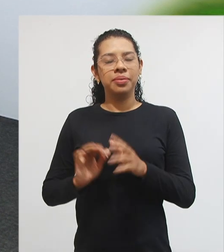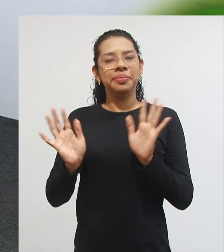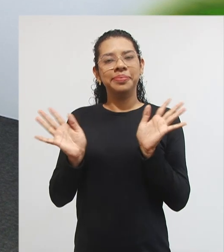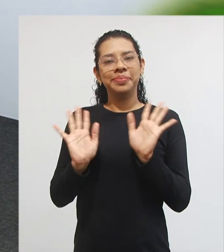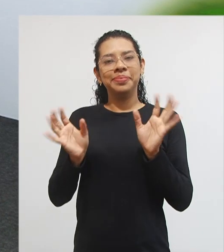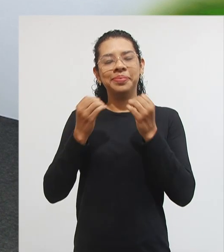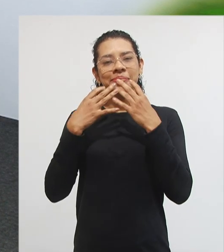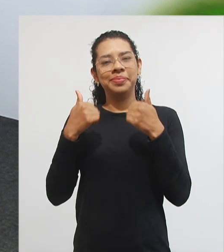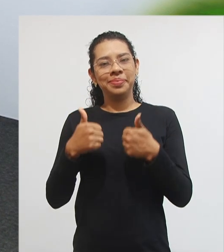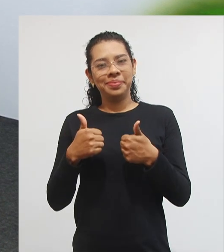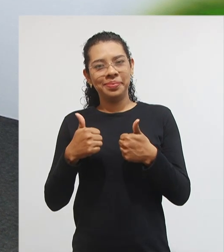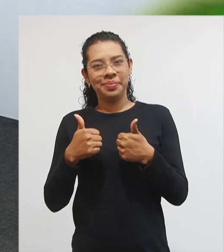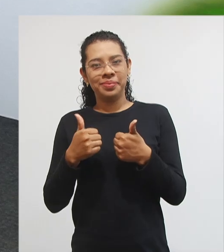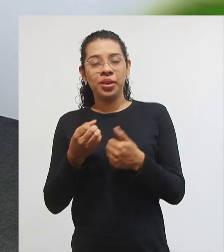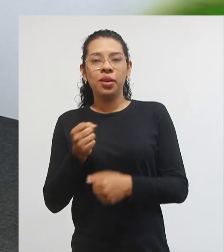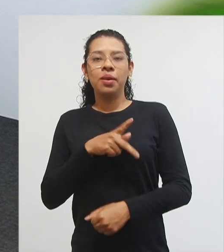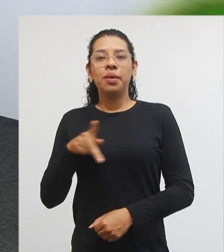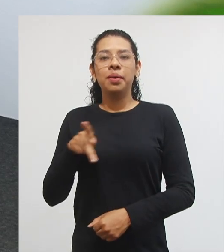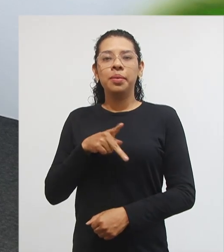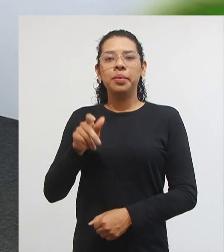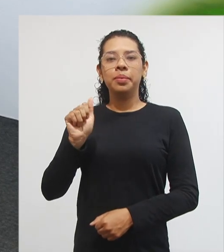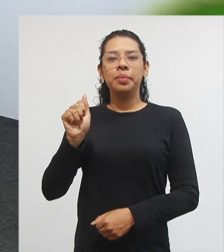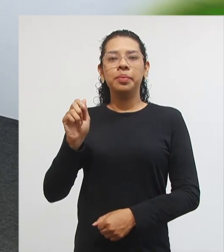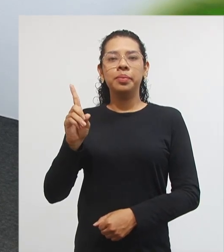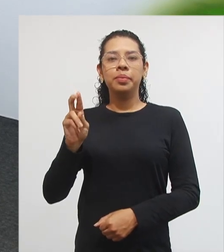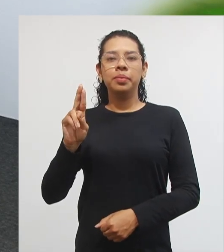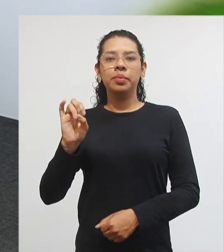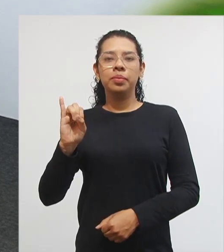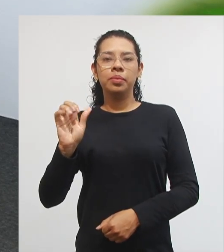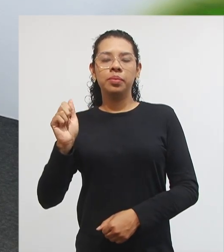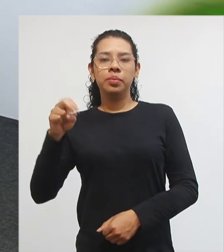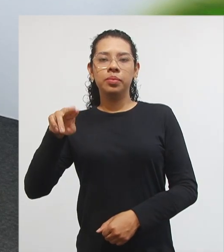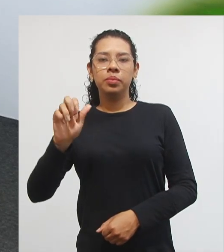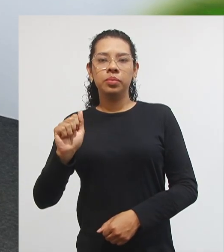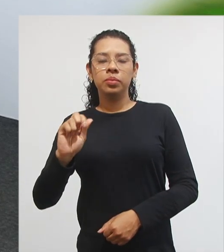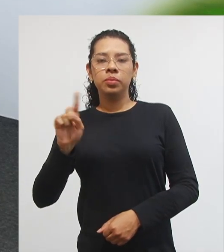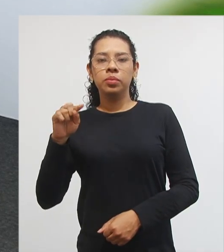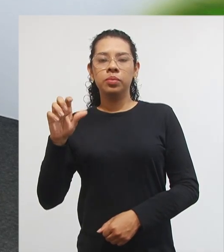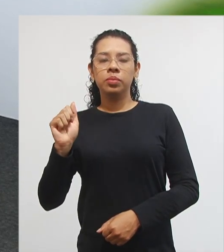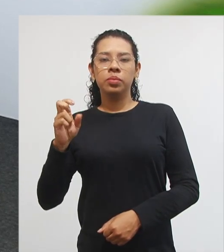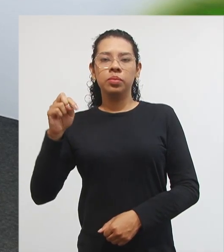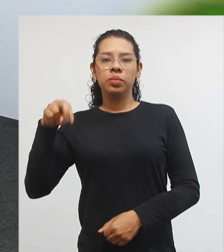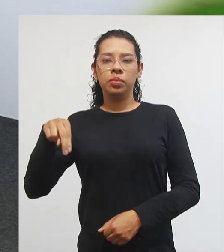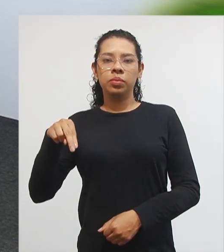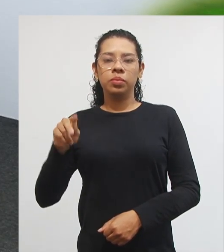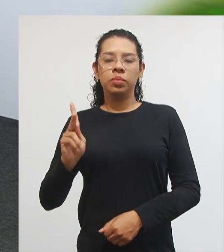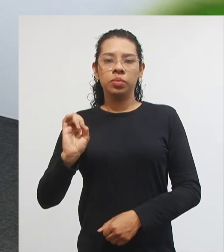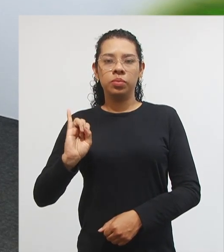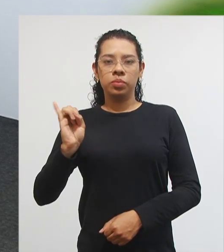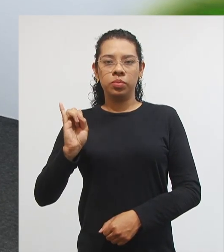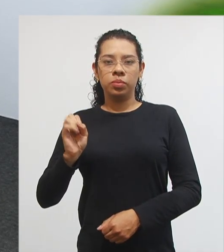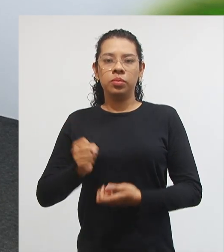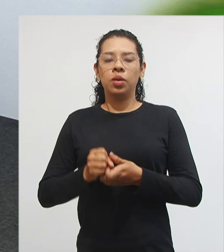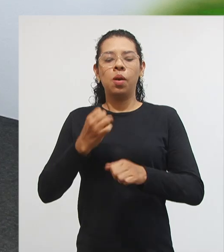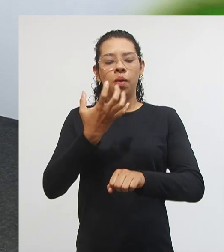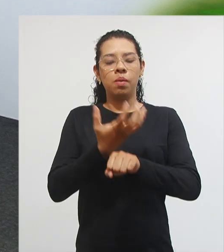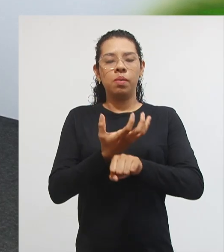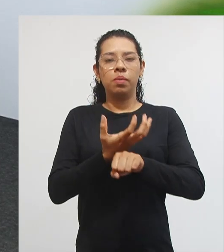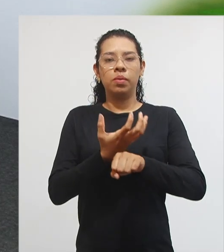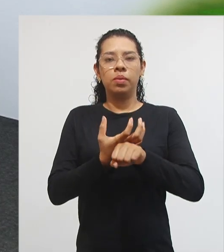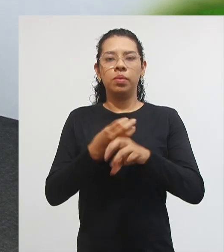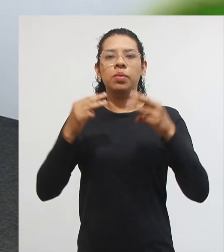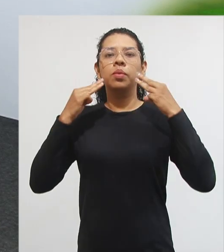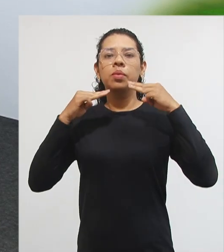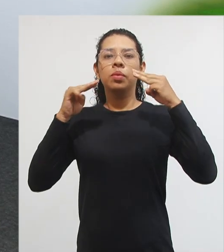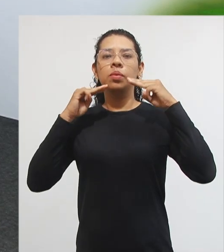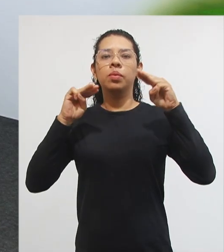Olá, tudo bem? Eu sou a professora Adriana Zanchi Cordenonce, da disciplina de Marketing no Serviço Público. Eu vou fazer